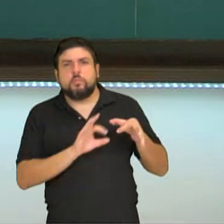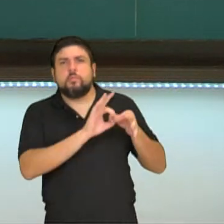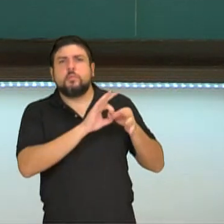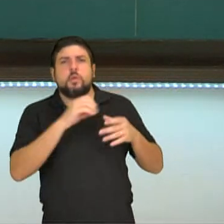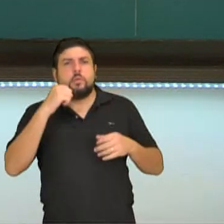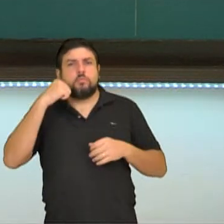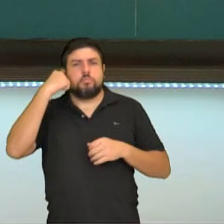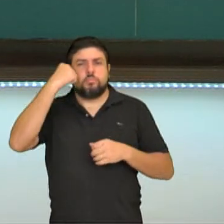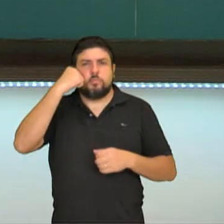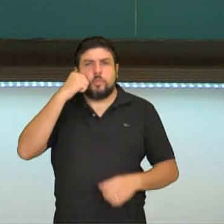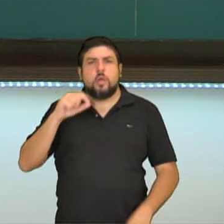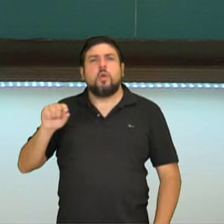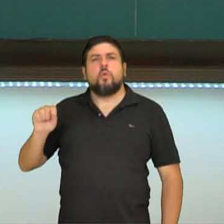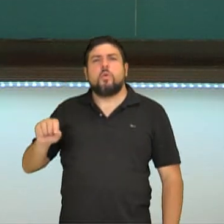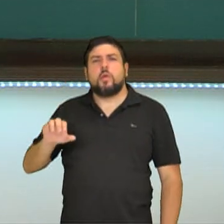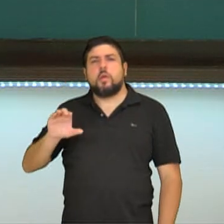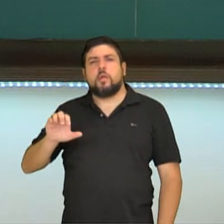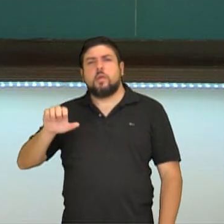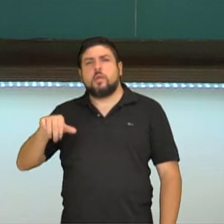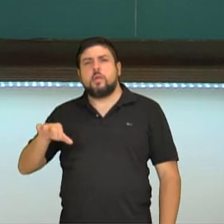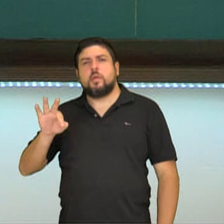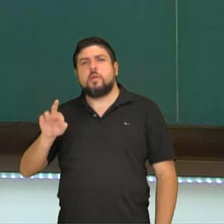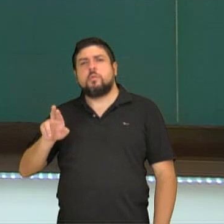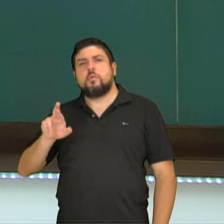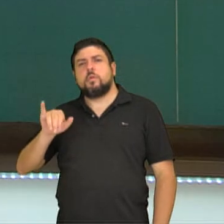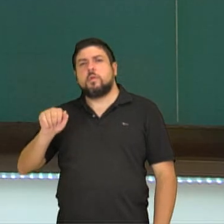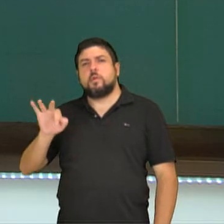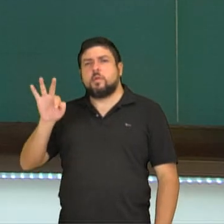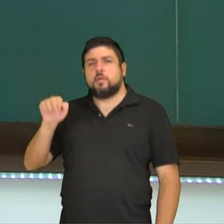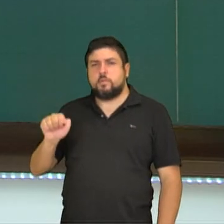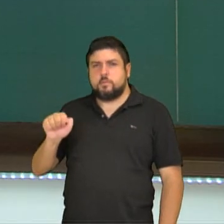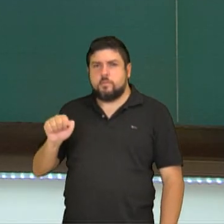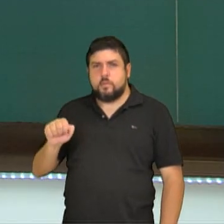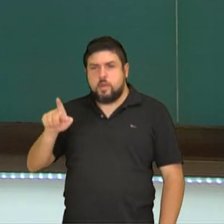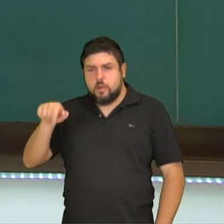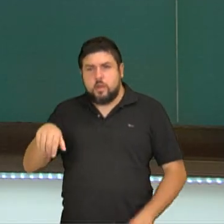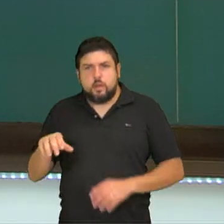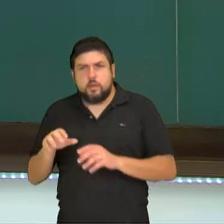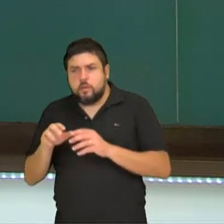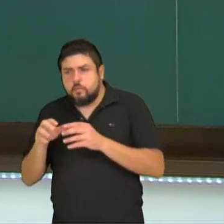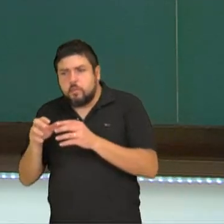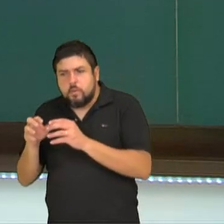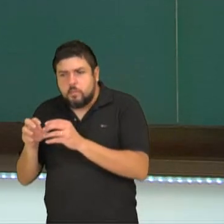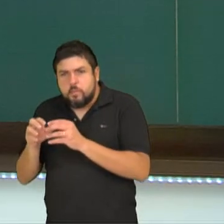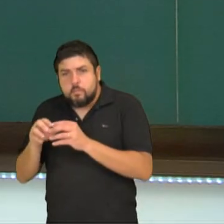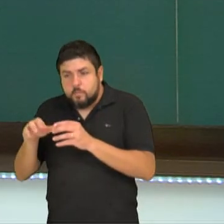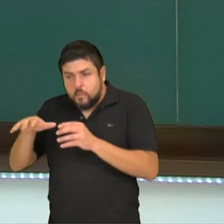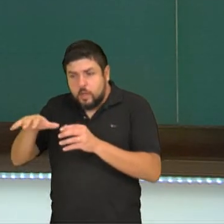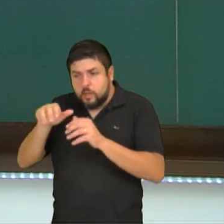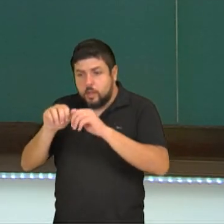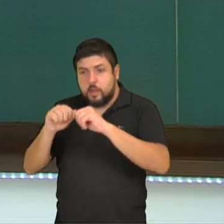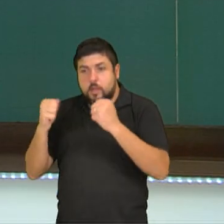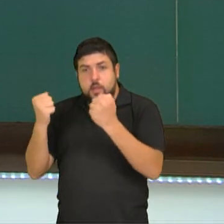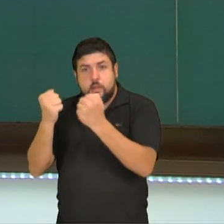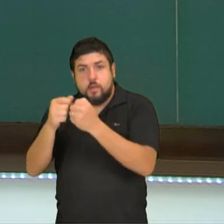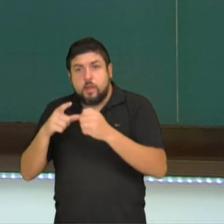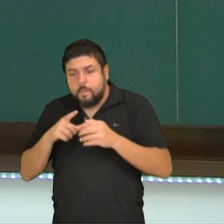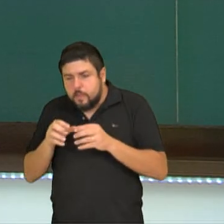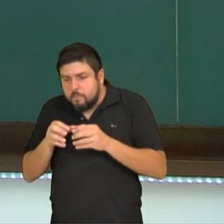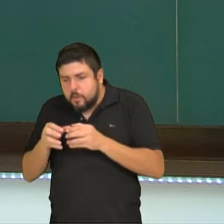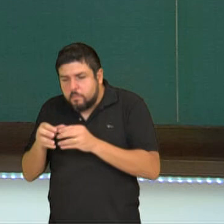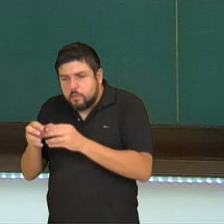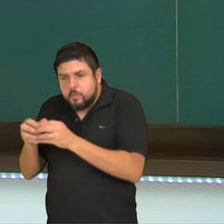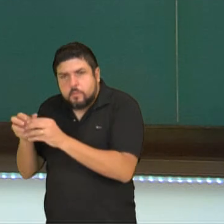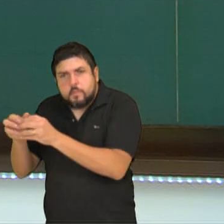Assembleia Centuriata, né? Que ela era reunião de cidadãos em centúrias, ou seja, em unidades de exército, segundo o